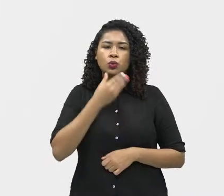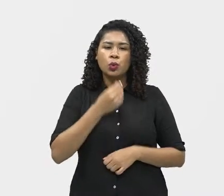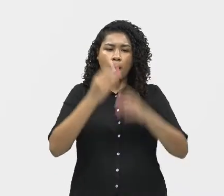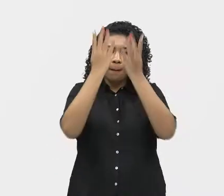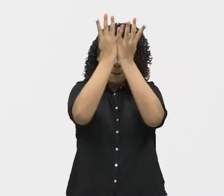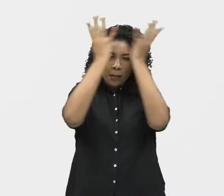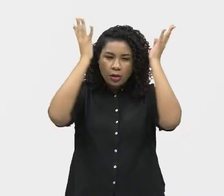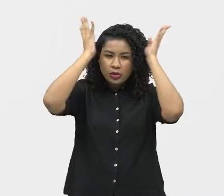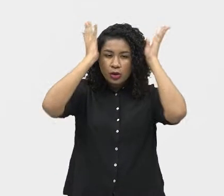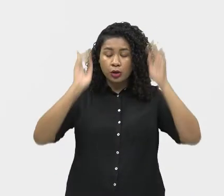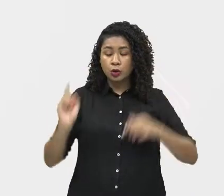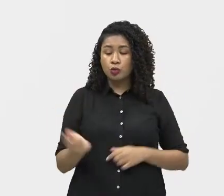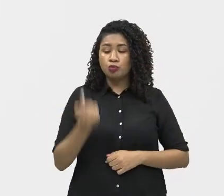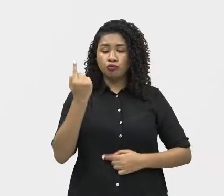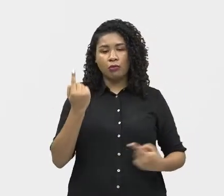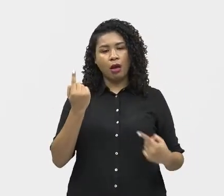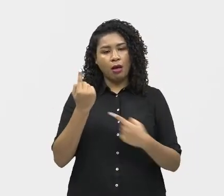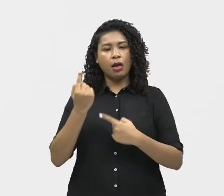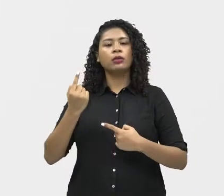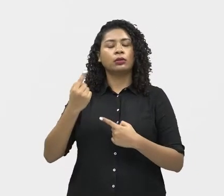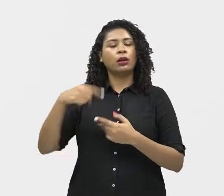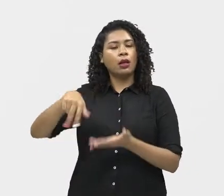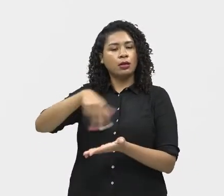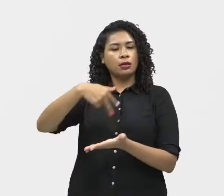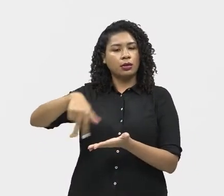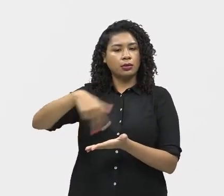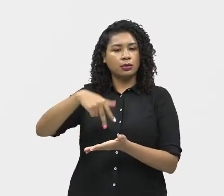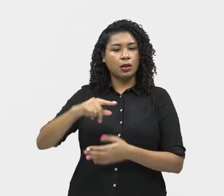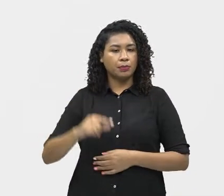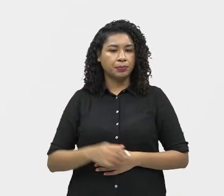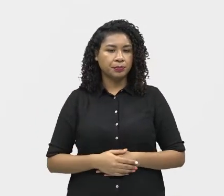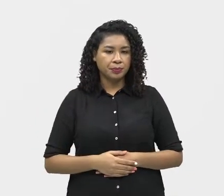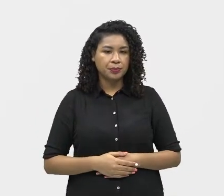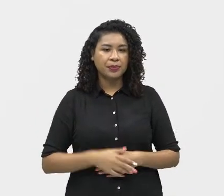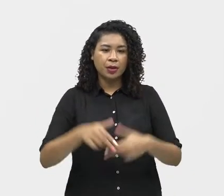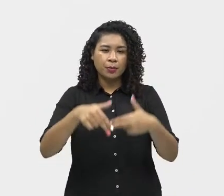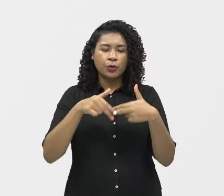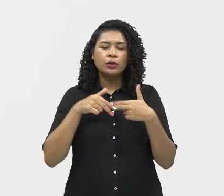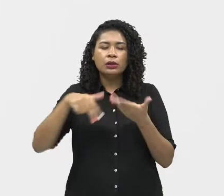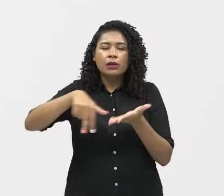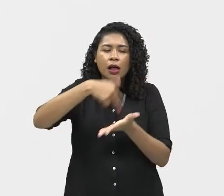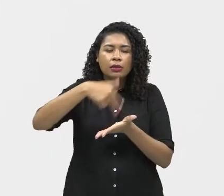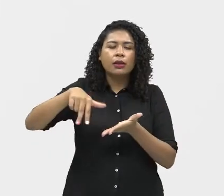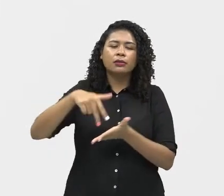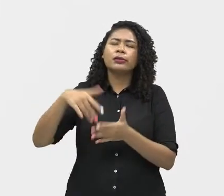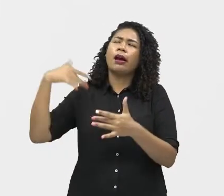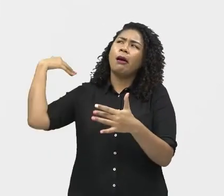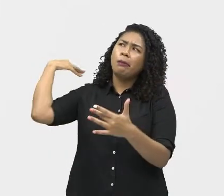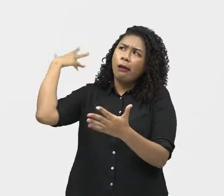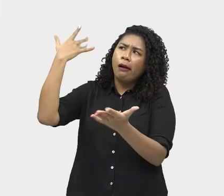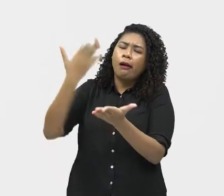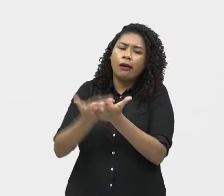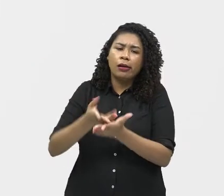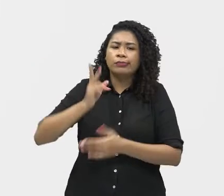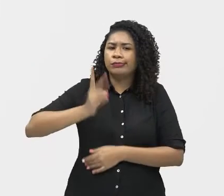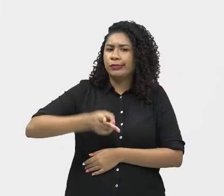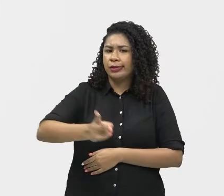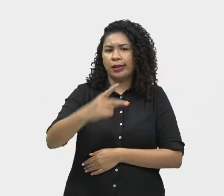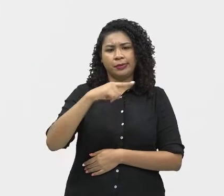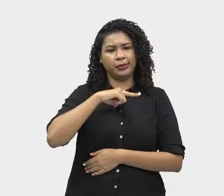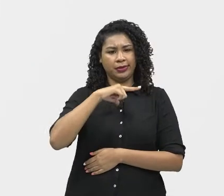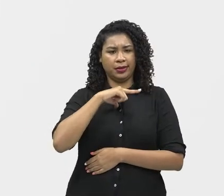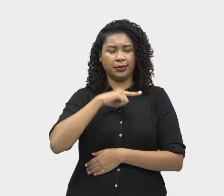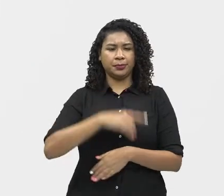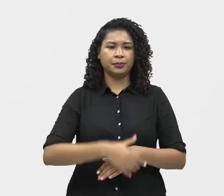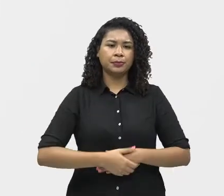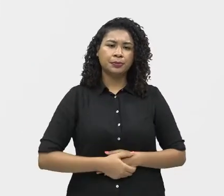na comunidade indígena. Então, a dança ela já está presente aqui desde os primórdios, sempre existiu aqui no nosso país.